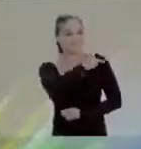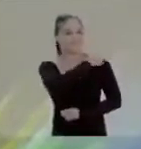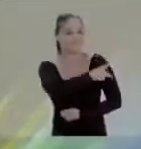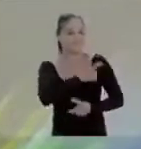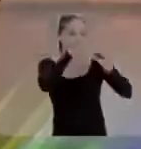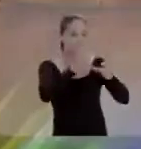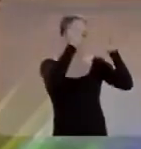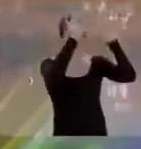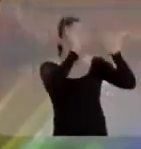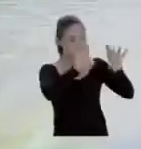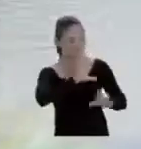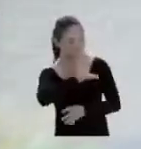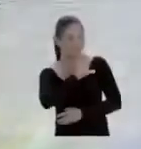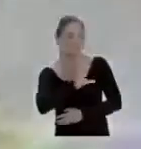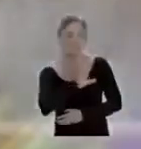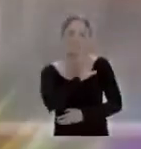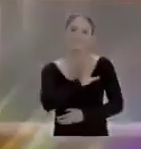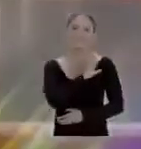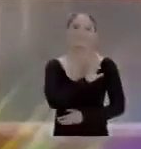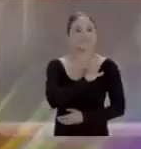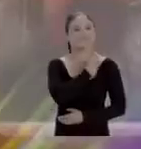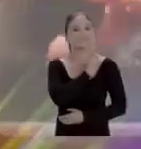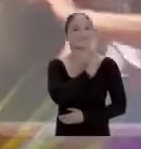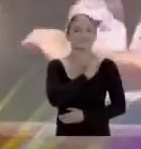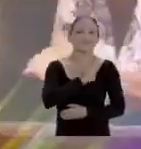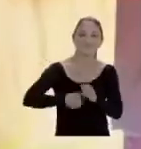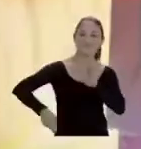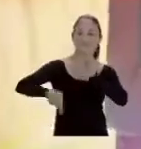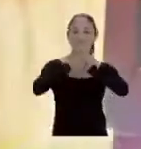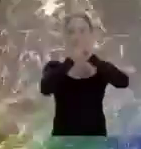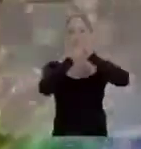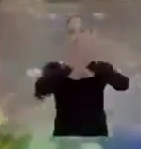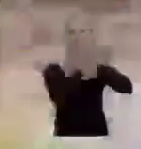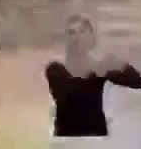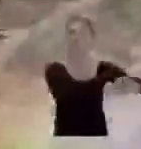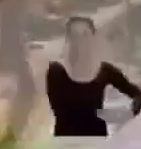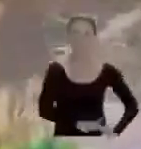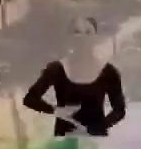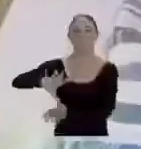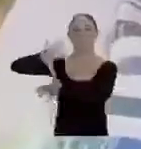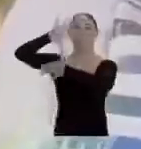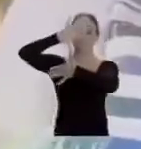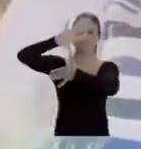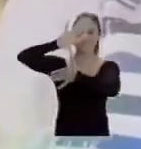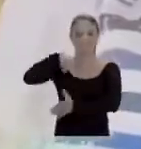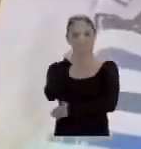Piauí, terra querida, filha do sol do Equador,